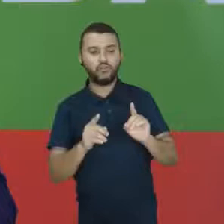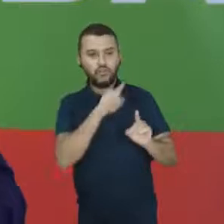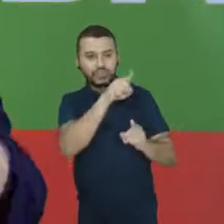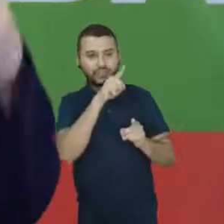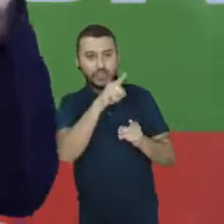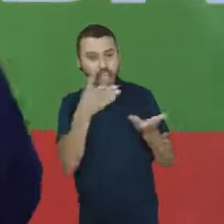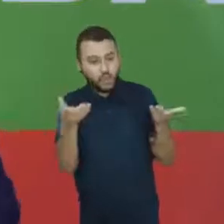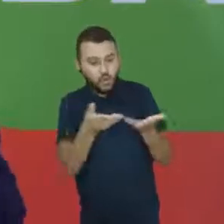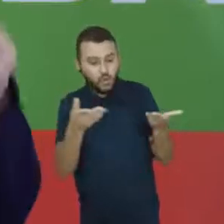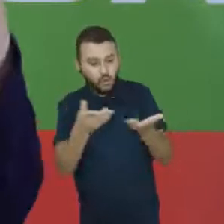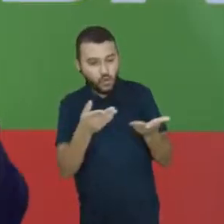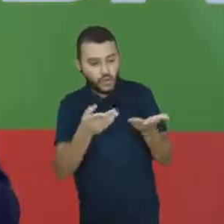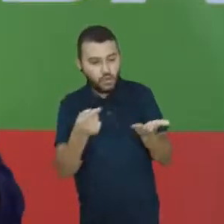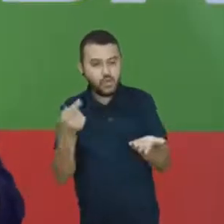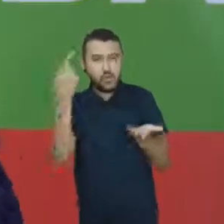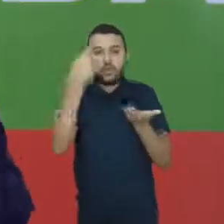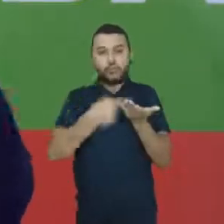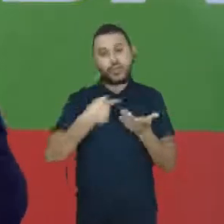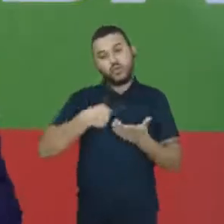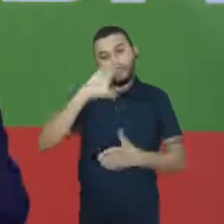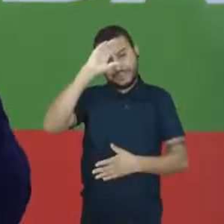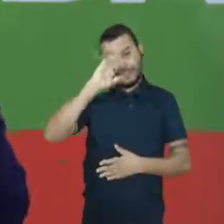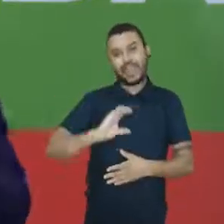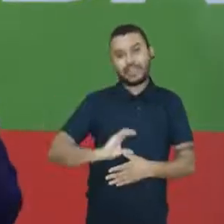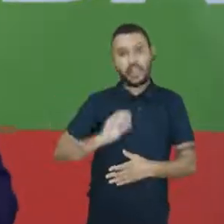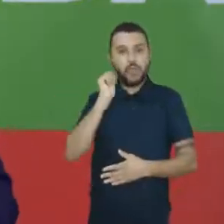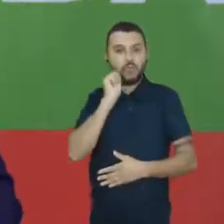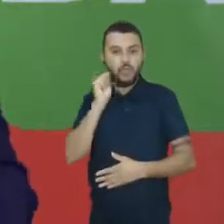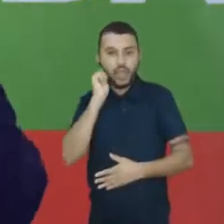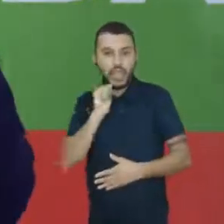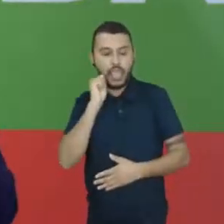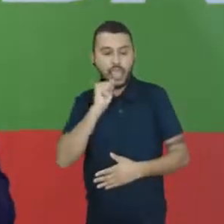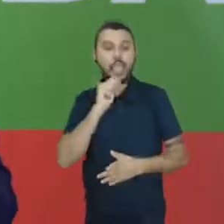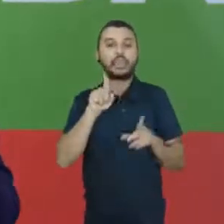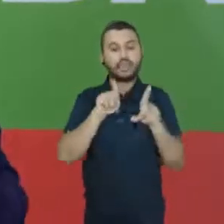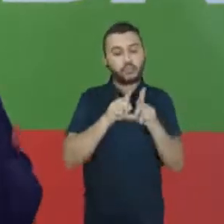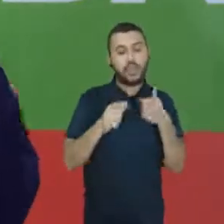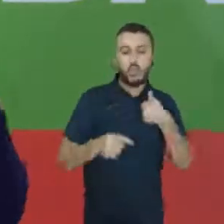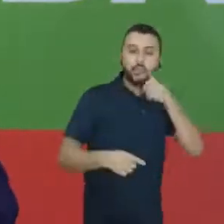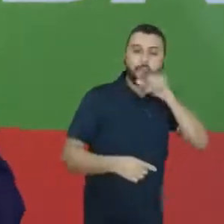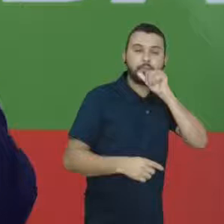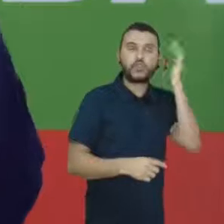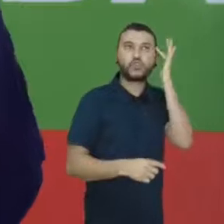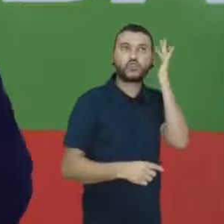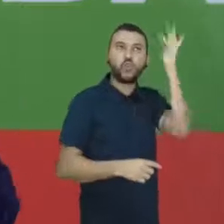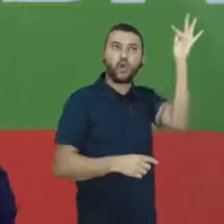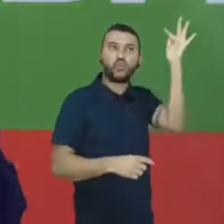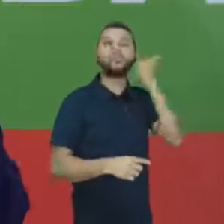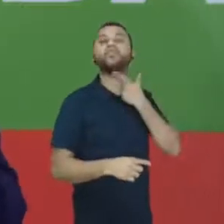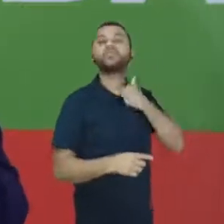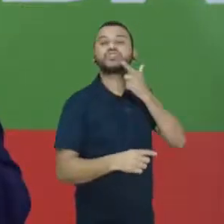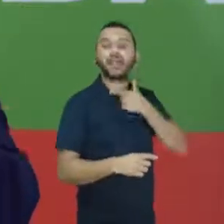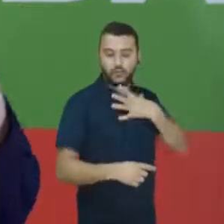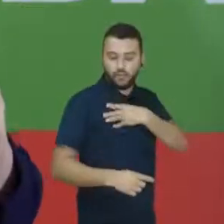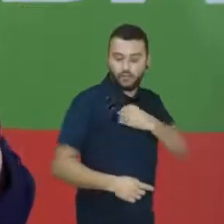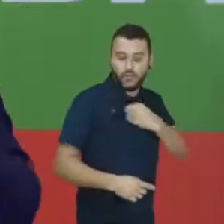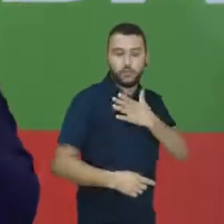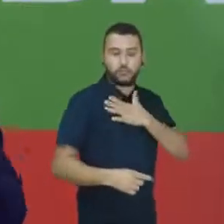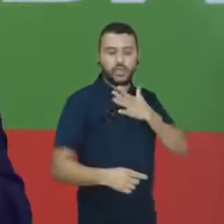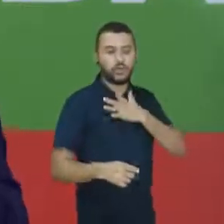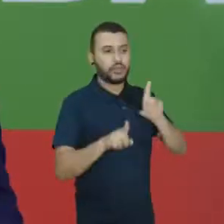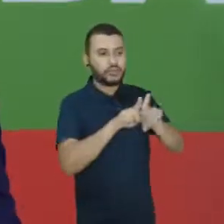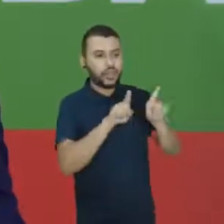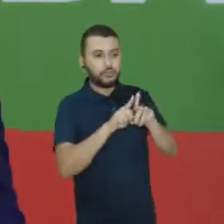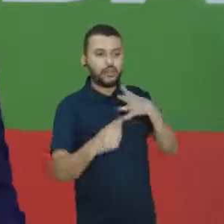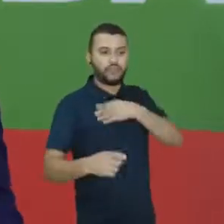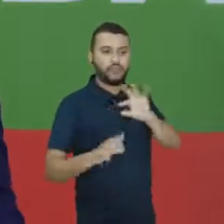como cidadã, como mulher e como mãe, o Brasil que eu sonho para os meus filhos e para os filhos, filhos e filhas